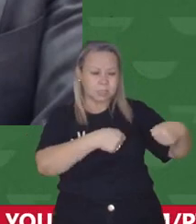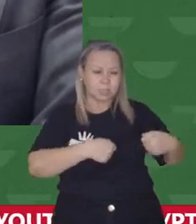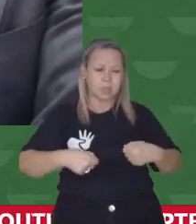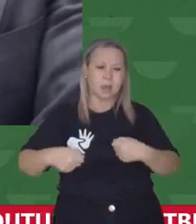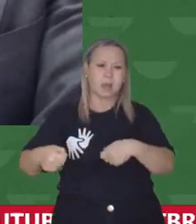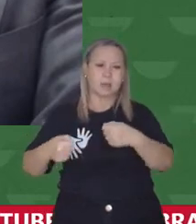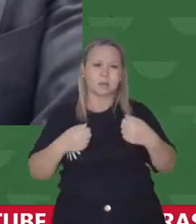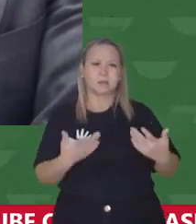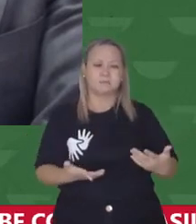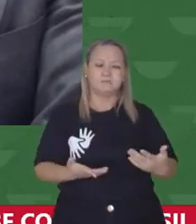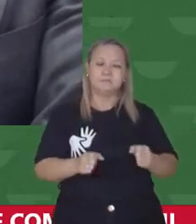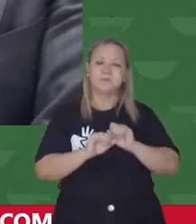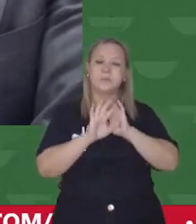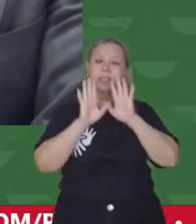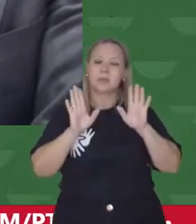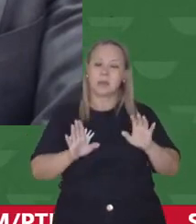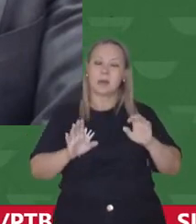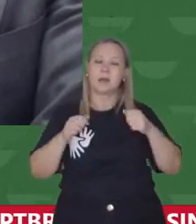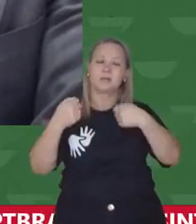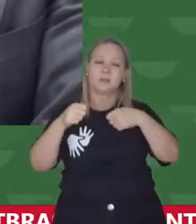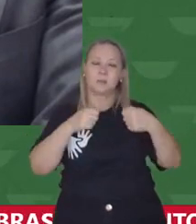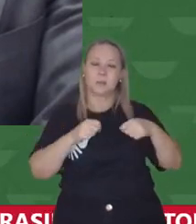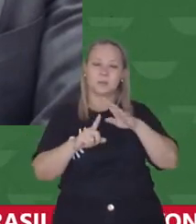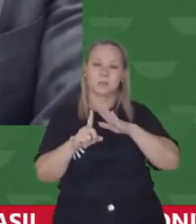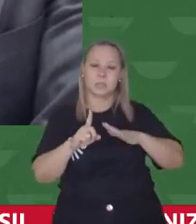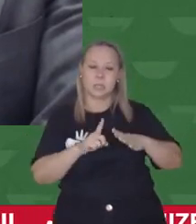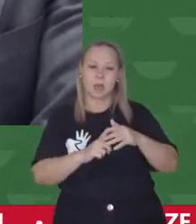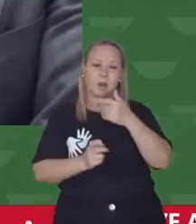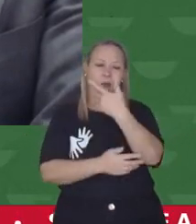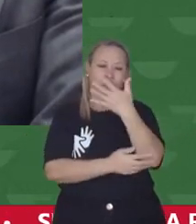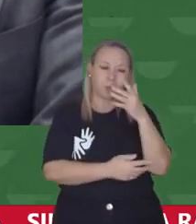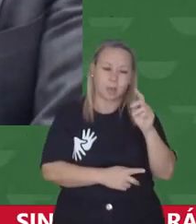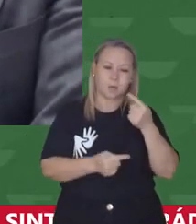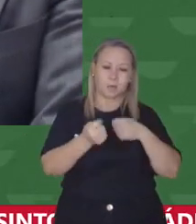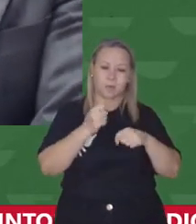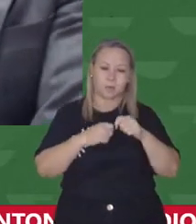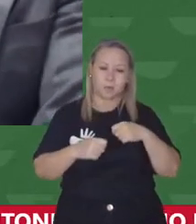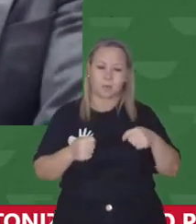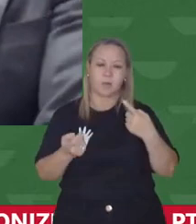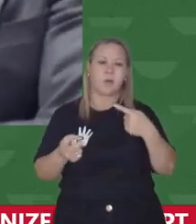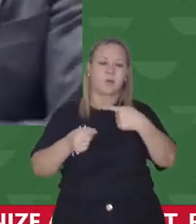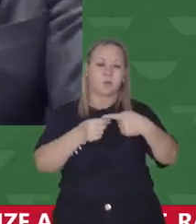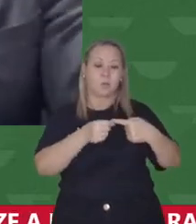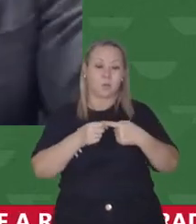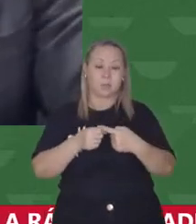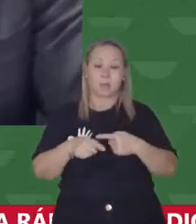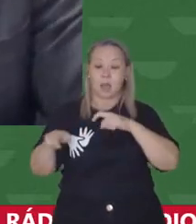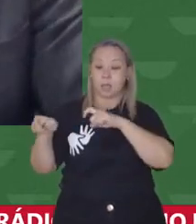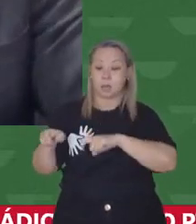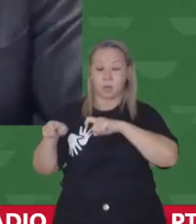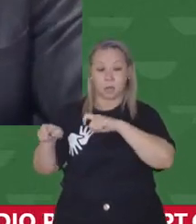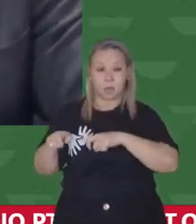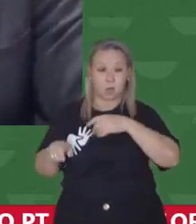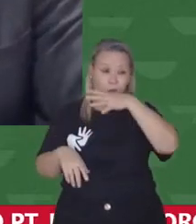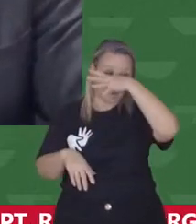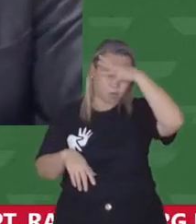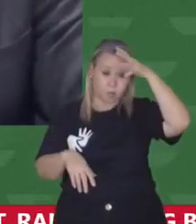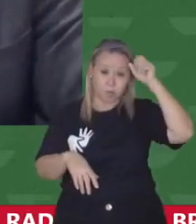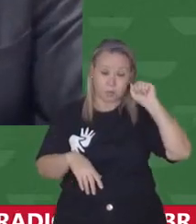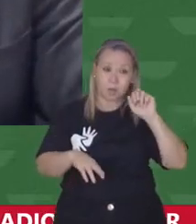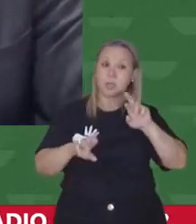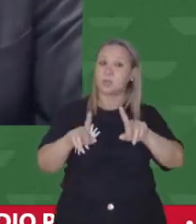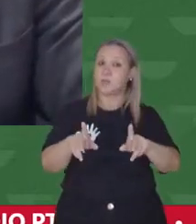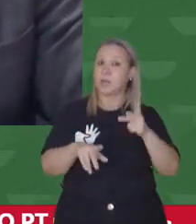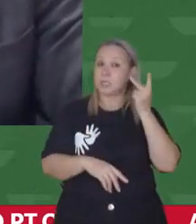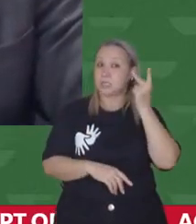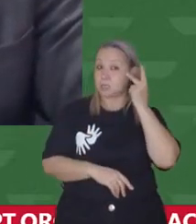evidente que a demanda social, ambiental, econômica de uma cidade no interior do Amazonas é diferente de uma cidade da Grande São